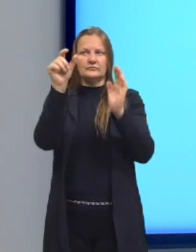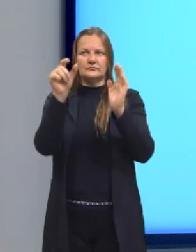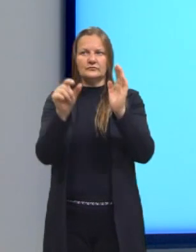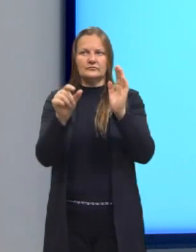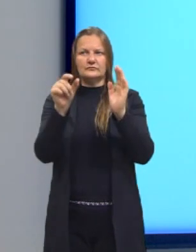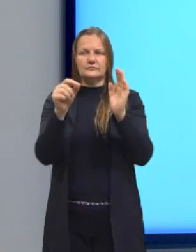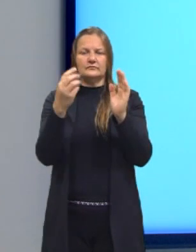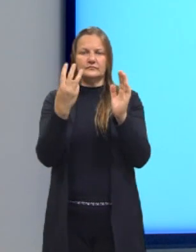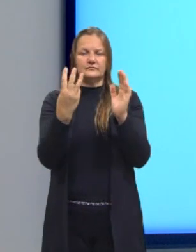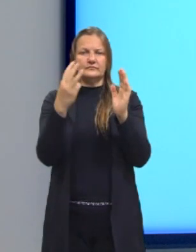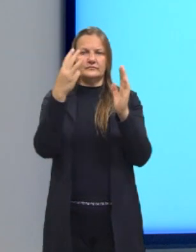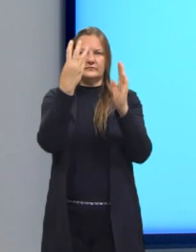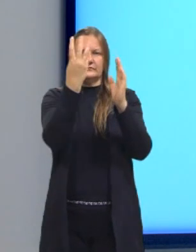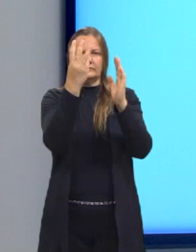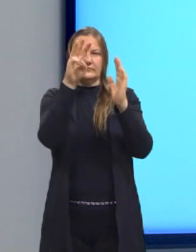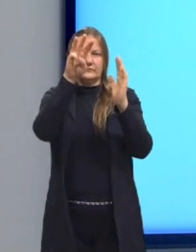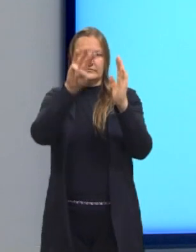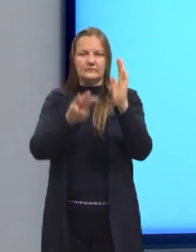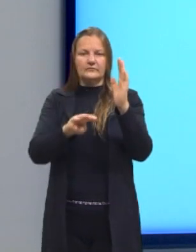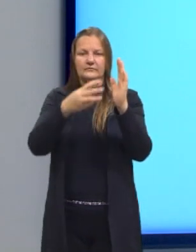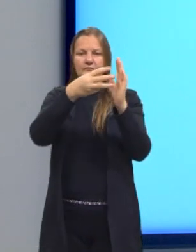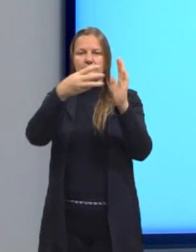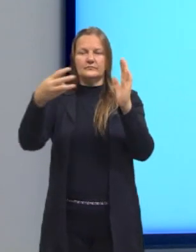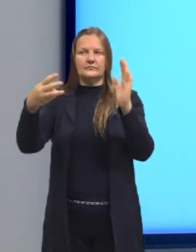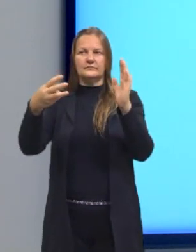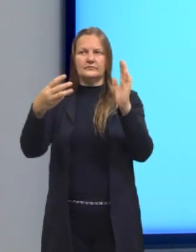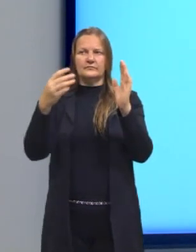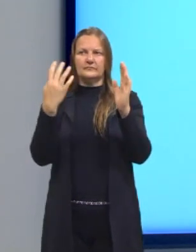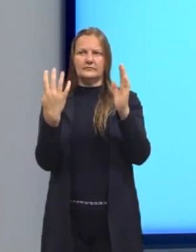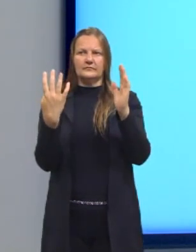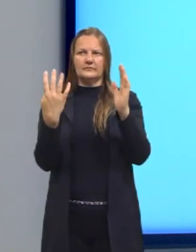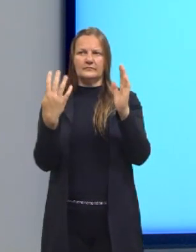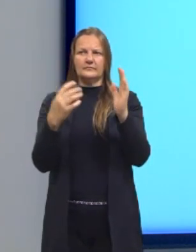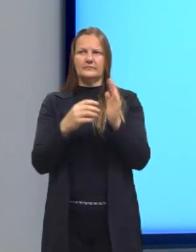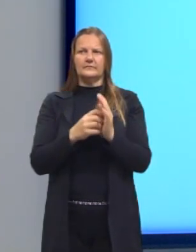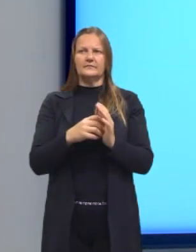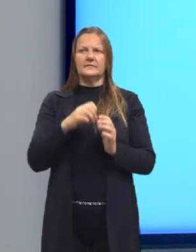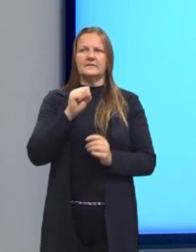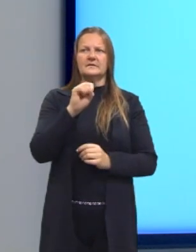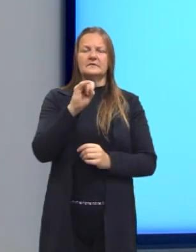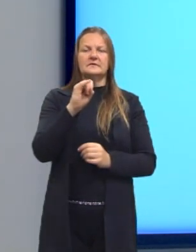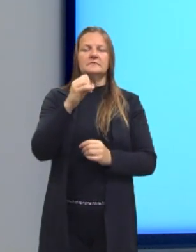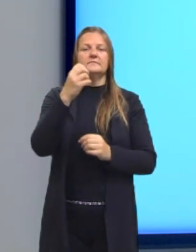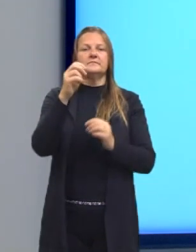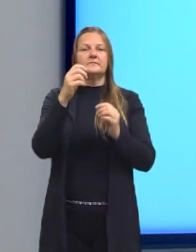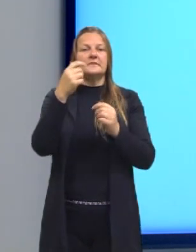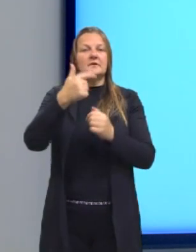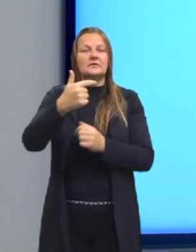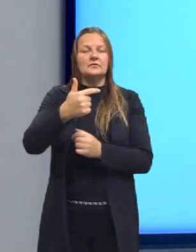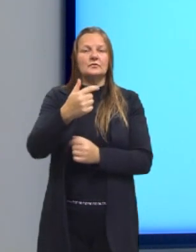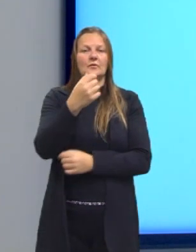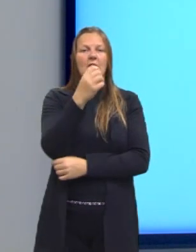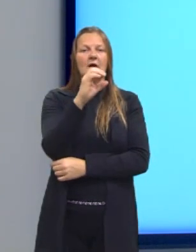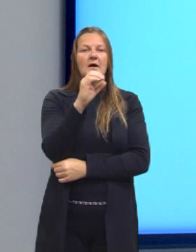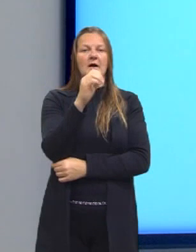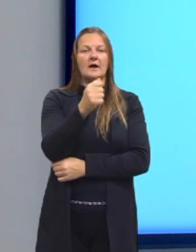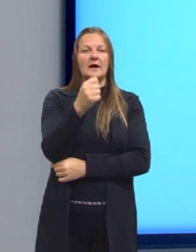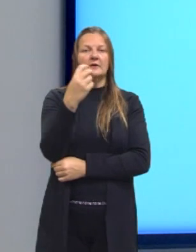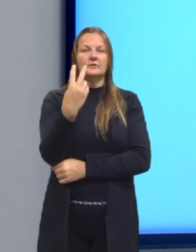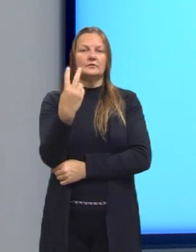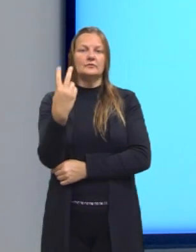Matriz é 3 então 3 + 1 resulta em 4 se nós pegarmos aqui o elemento a22